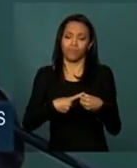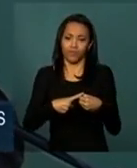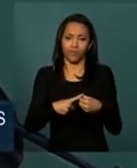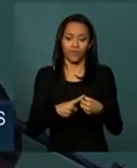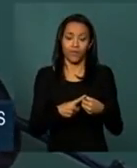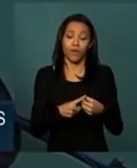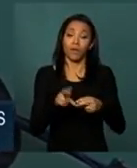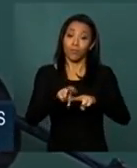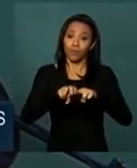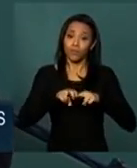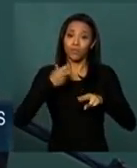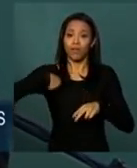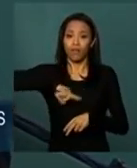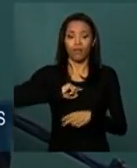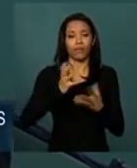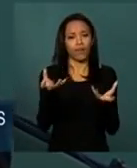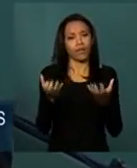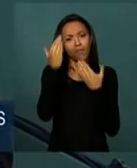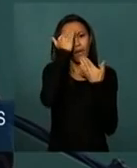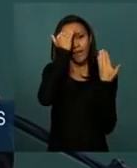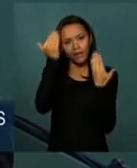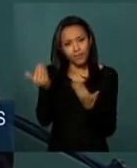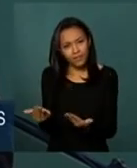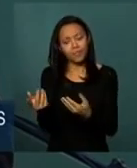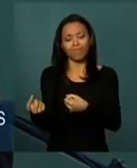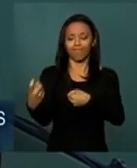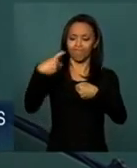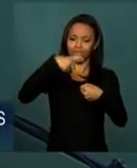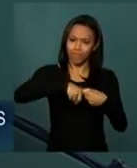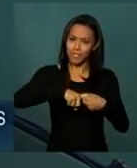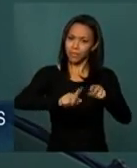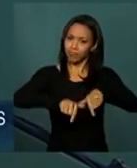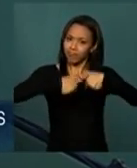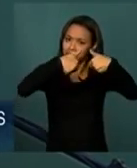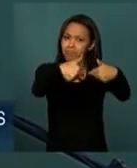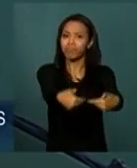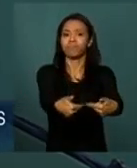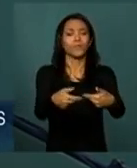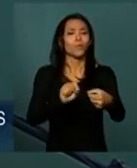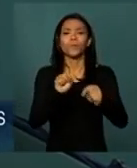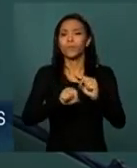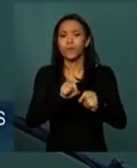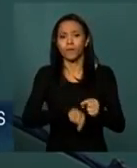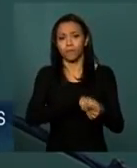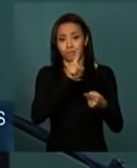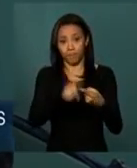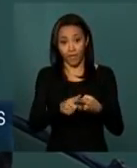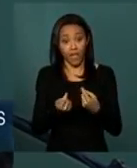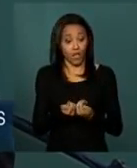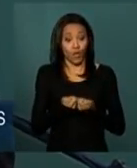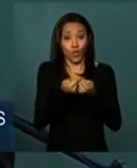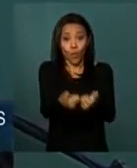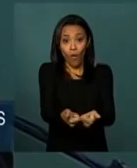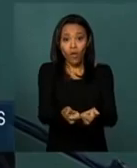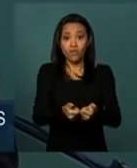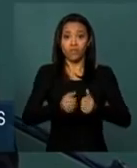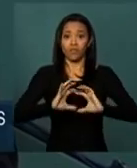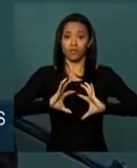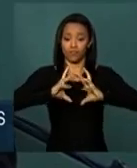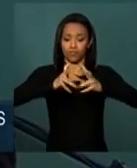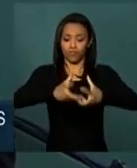Portanto, queríamos agradecer estas parcerias, tais como esta doação de equipamentos aos